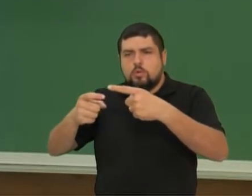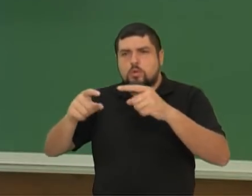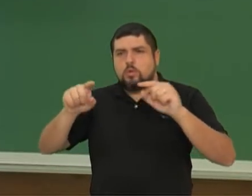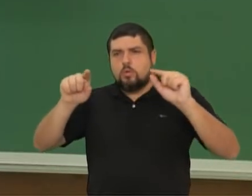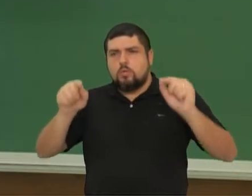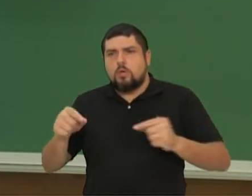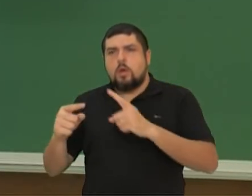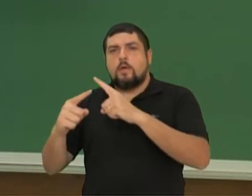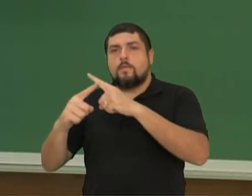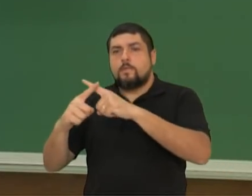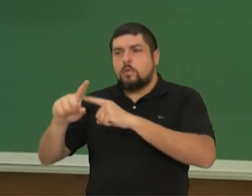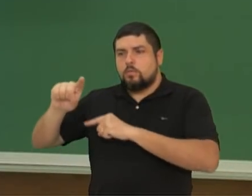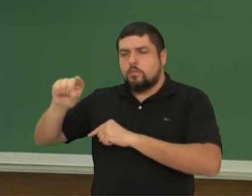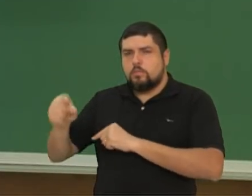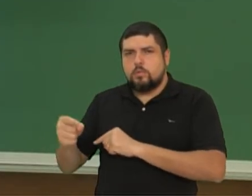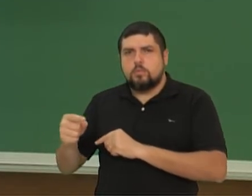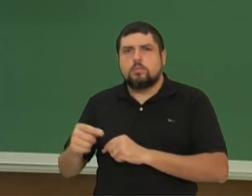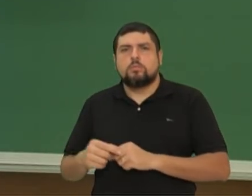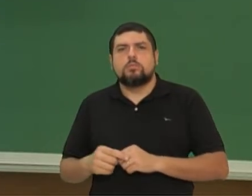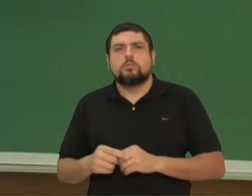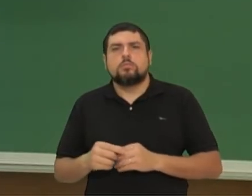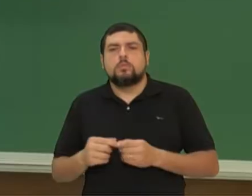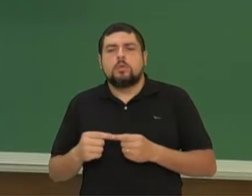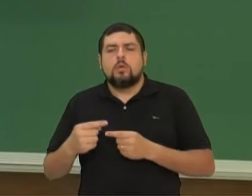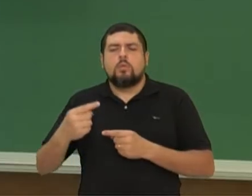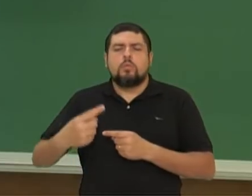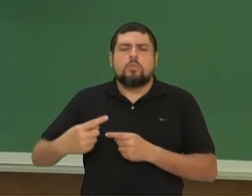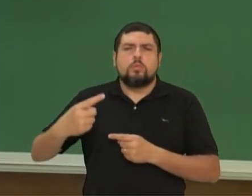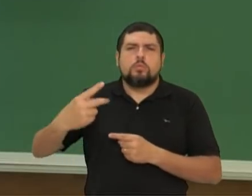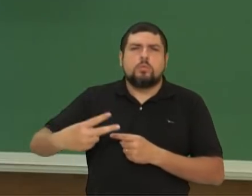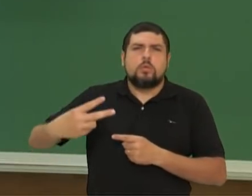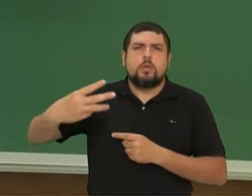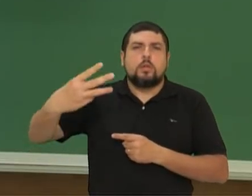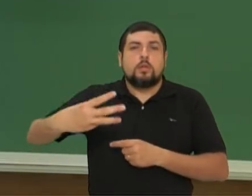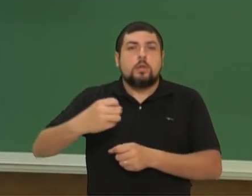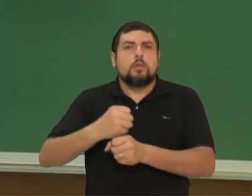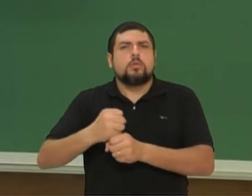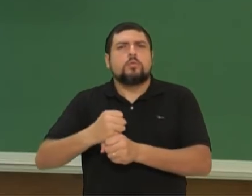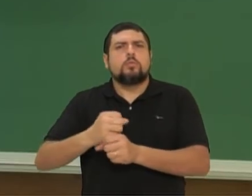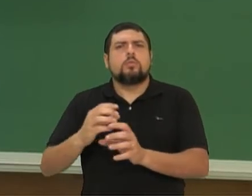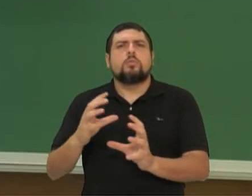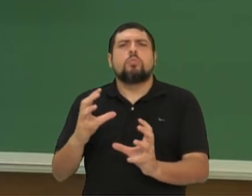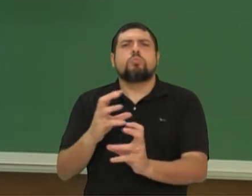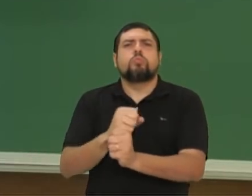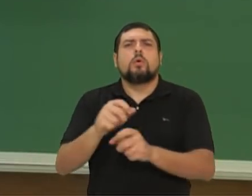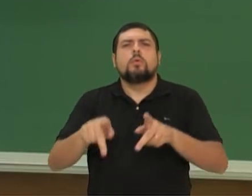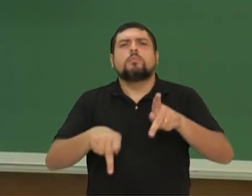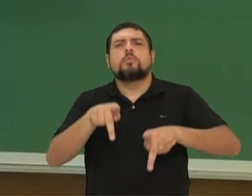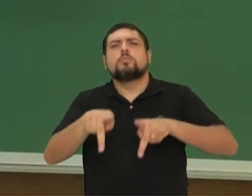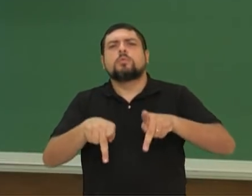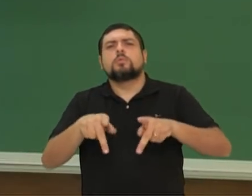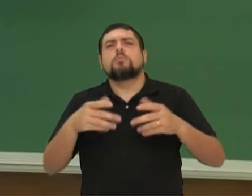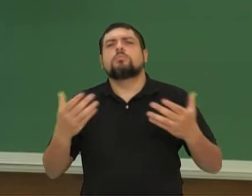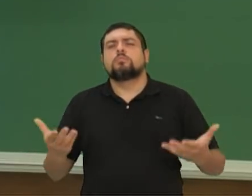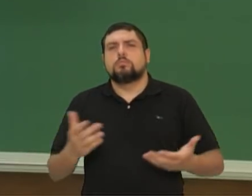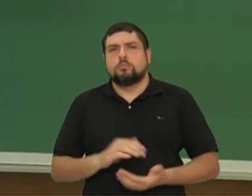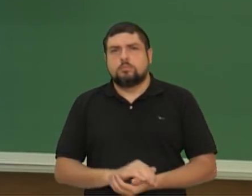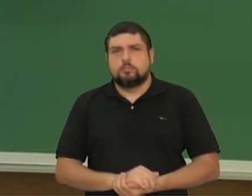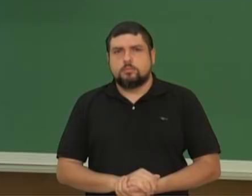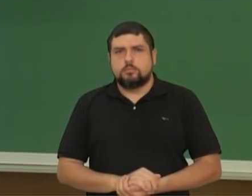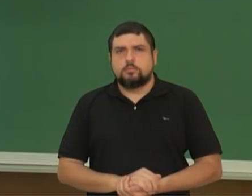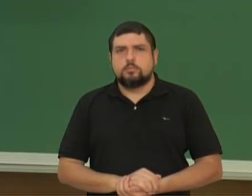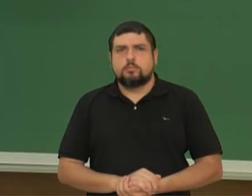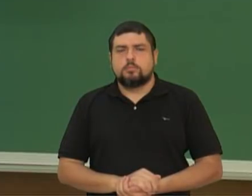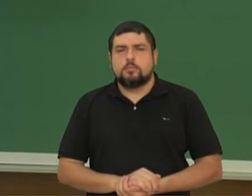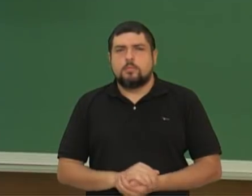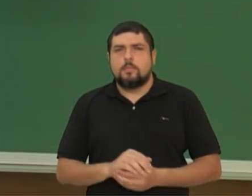Determine a população referente ao terceiro ano. Então, olha só, aqui na tela. Ó. Essa é